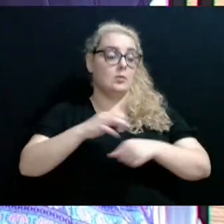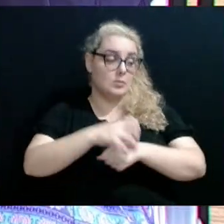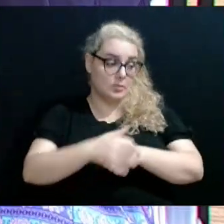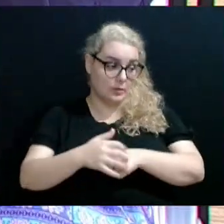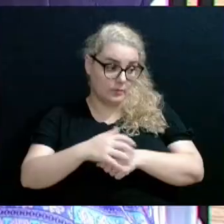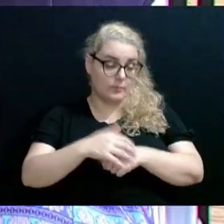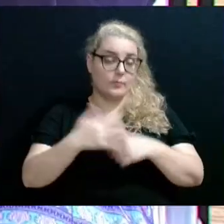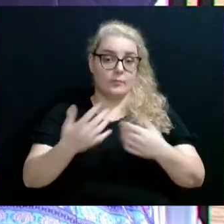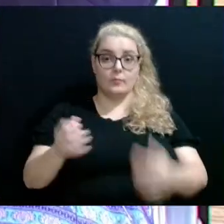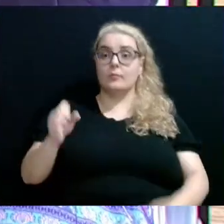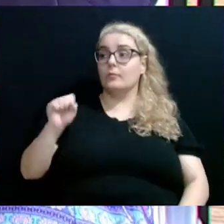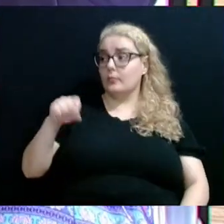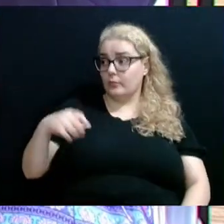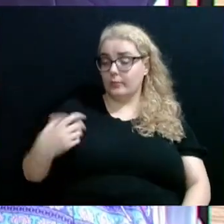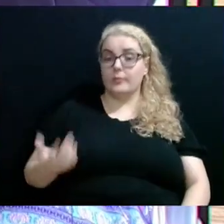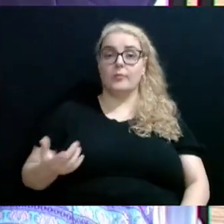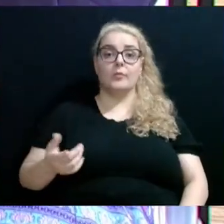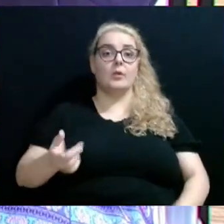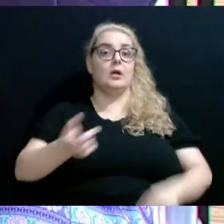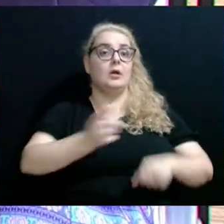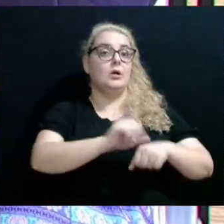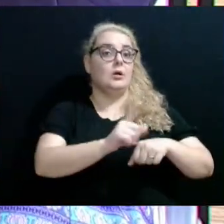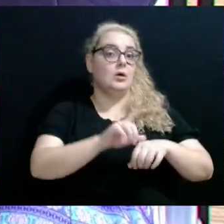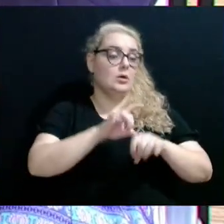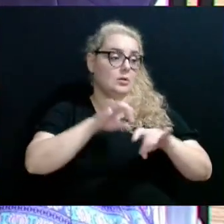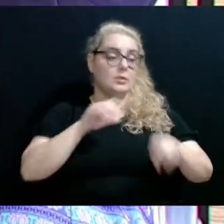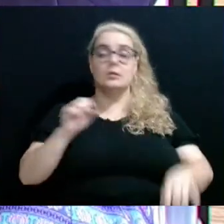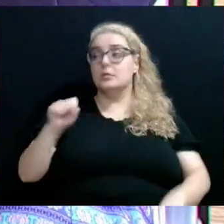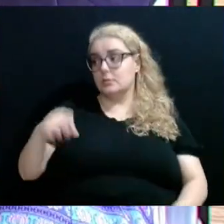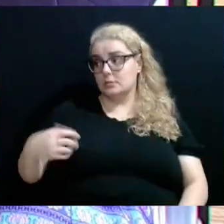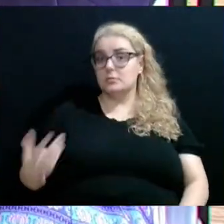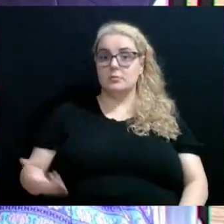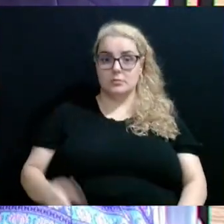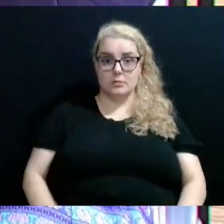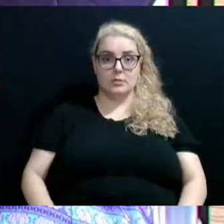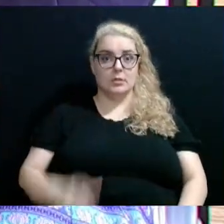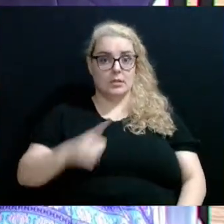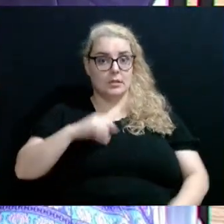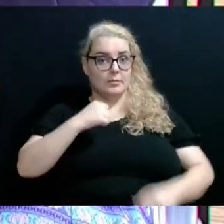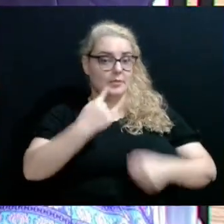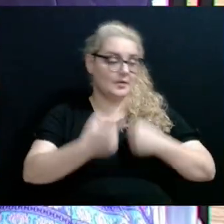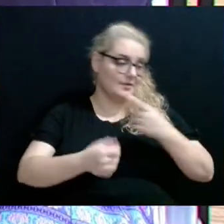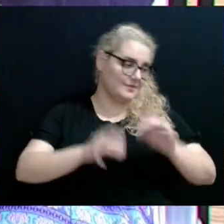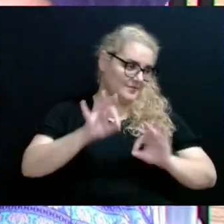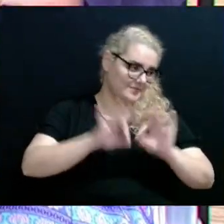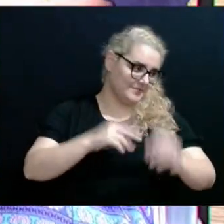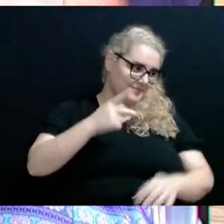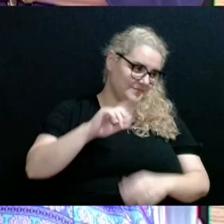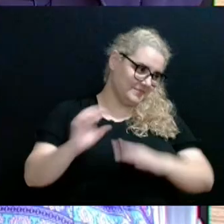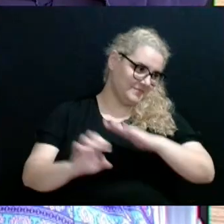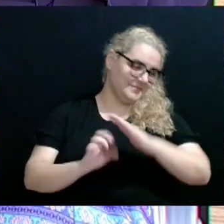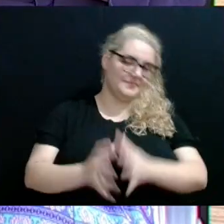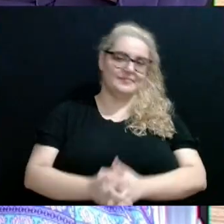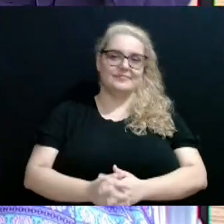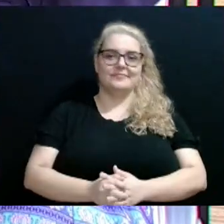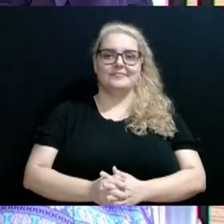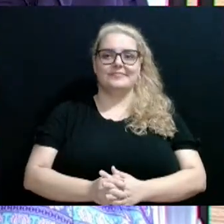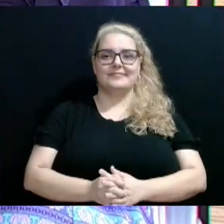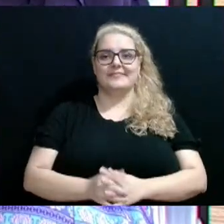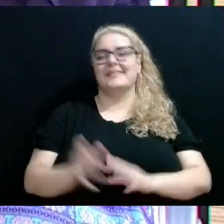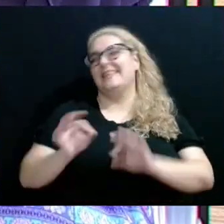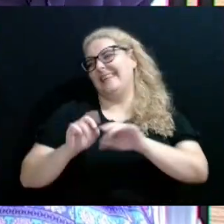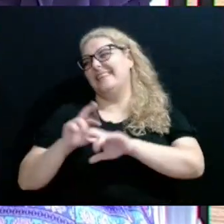né? Isso. As lojas online. Exato. Fora isso, tem mais algum plano para o seu negócio? Planos a gente tem vários,